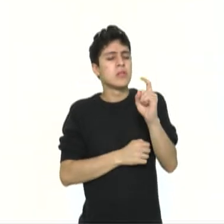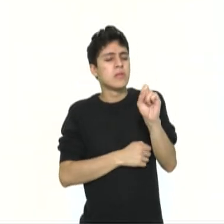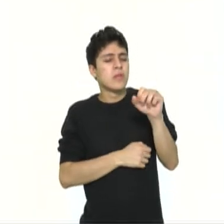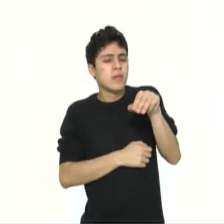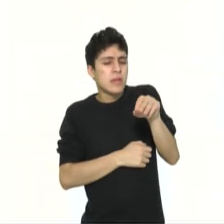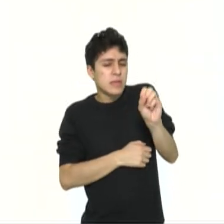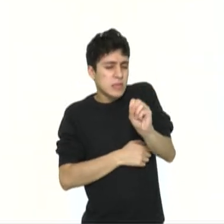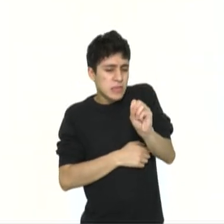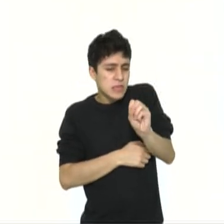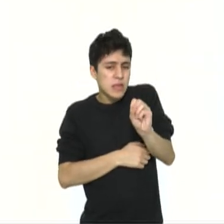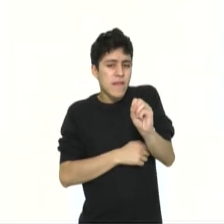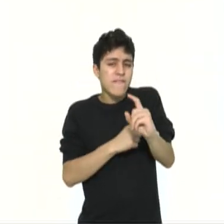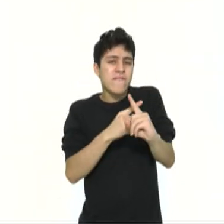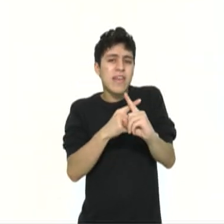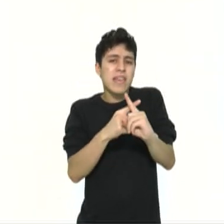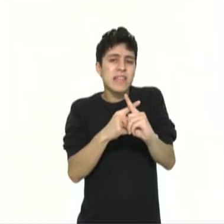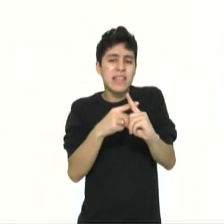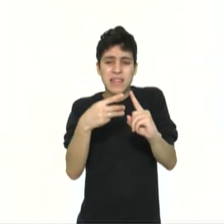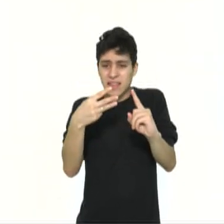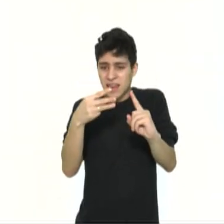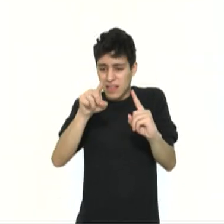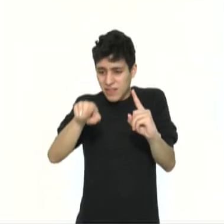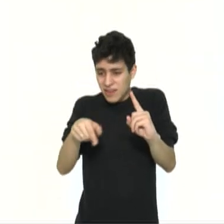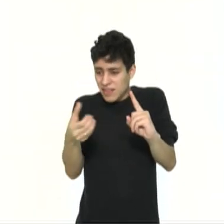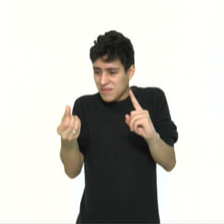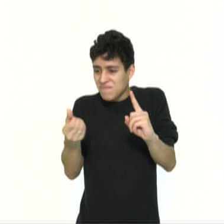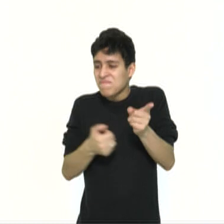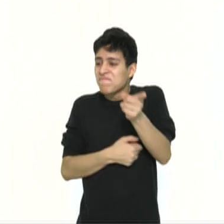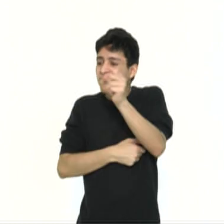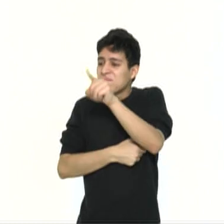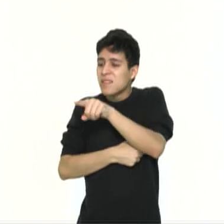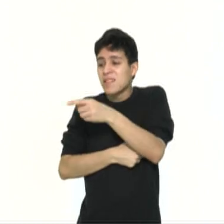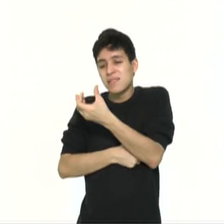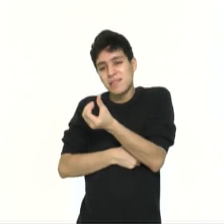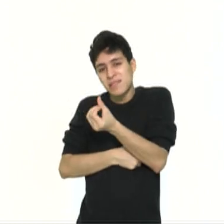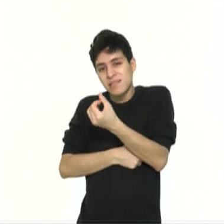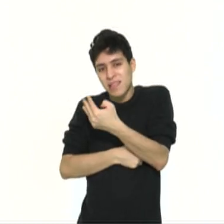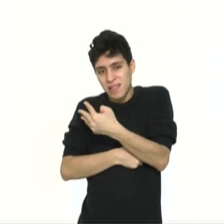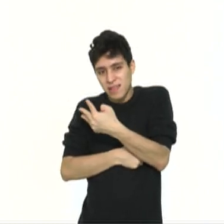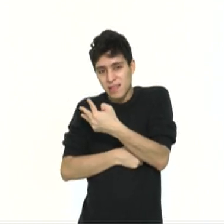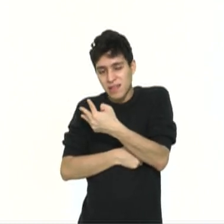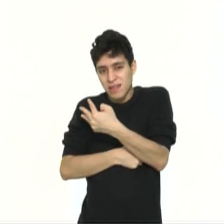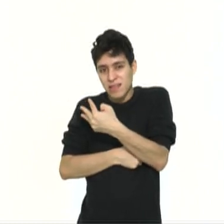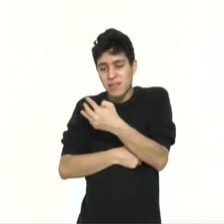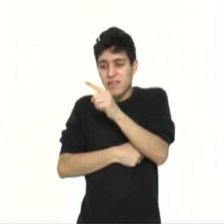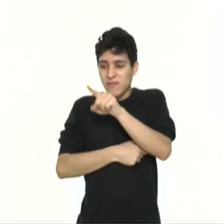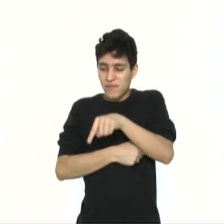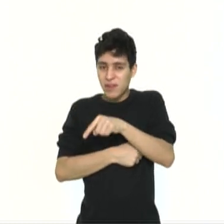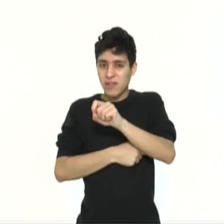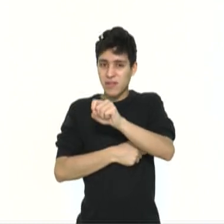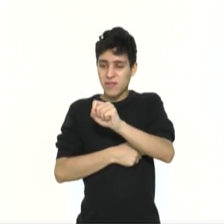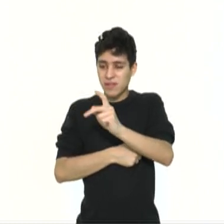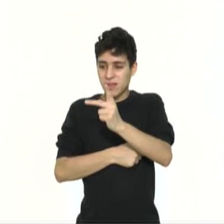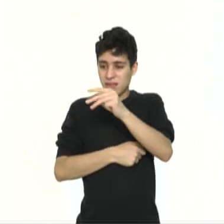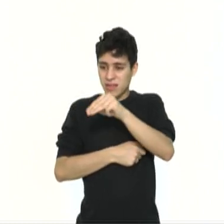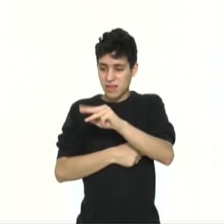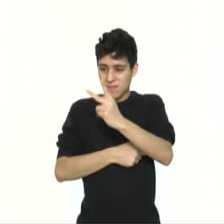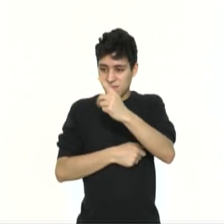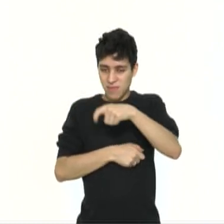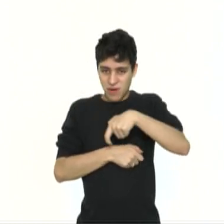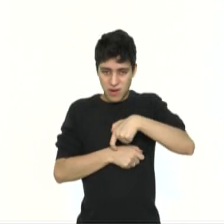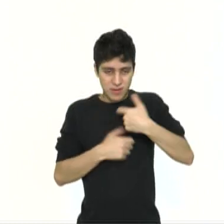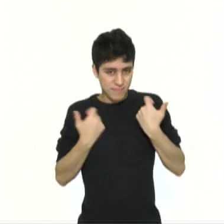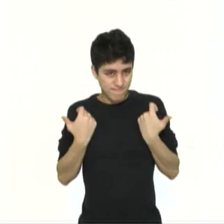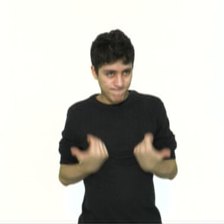segundo multiplicou por 3,6, 64,8 km por hora,